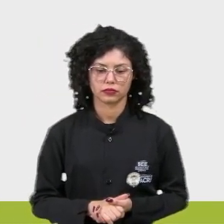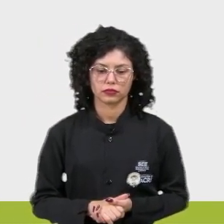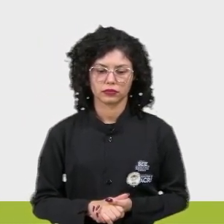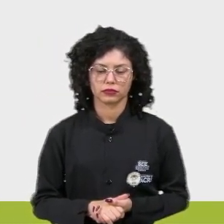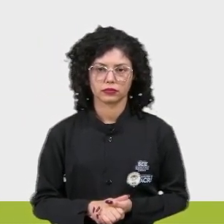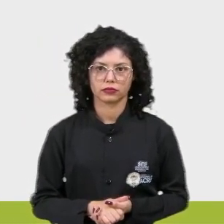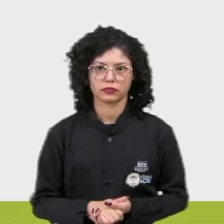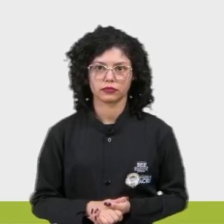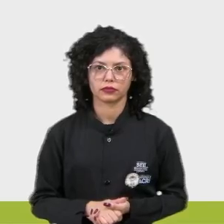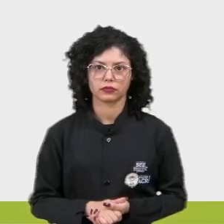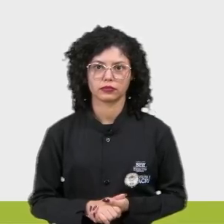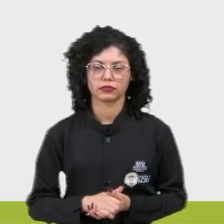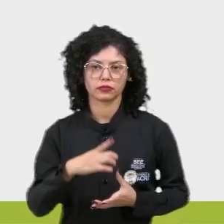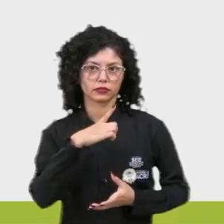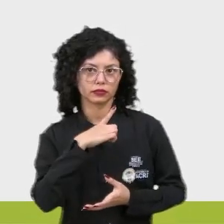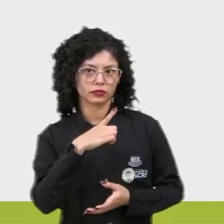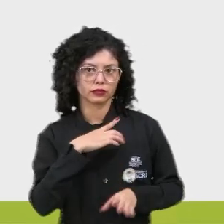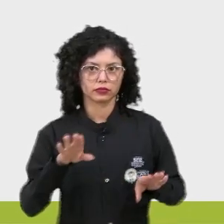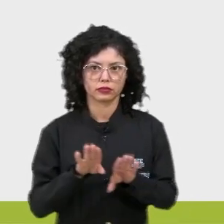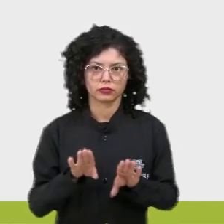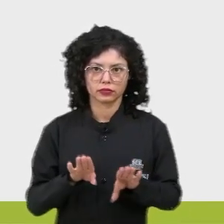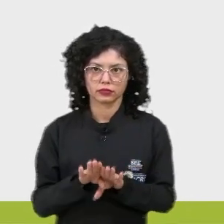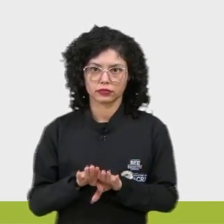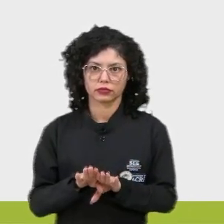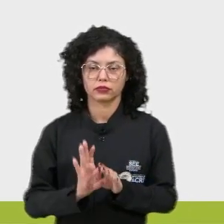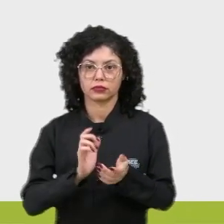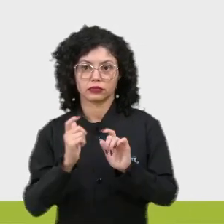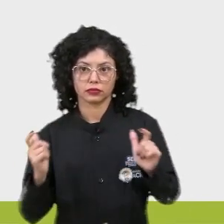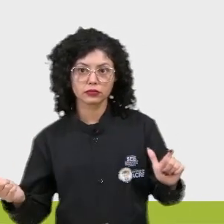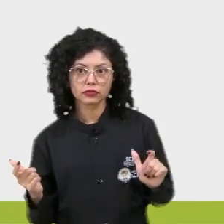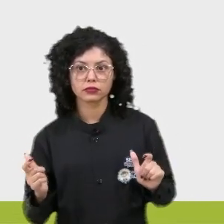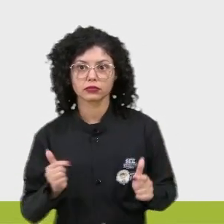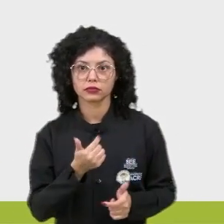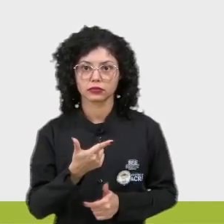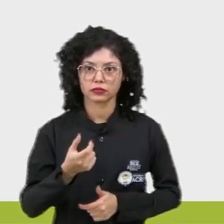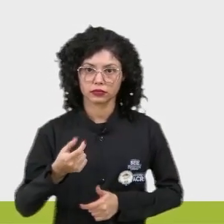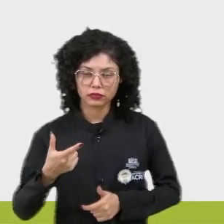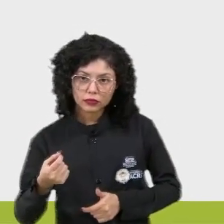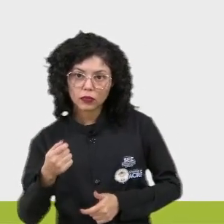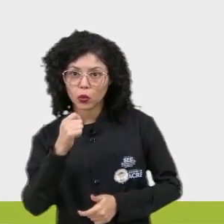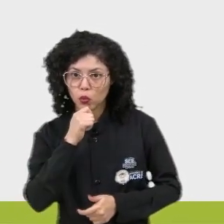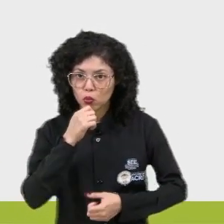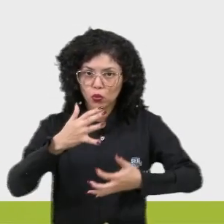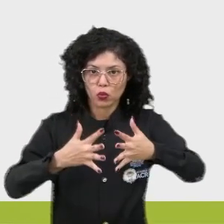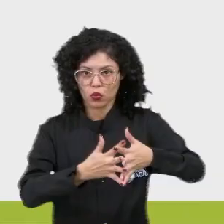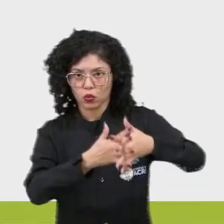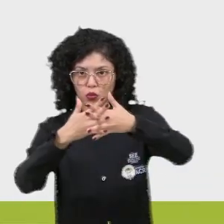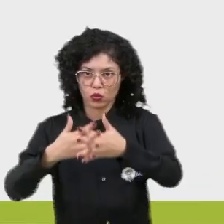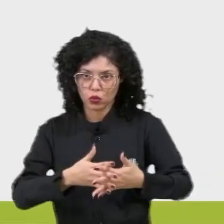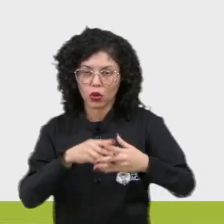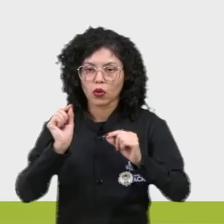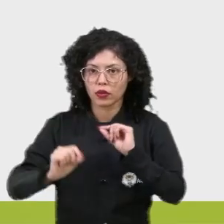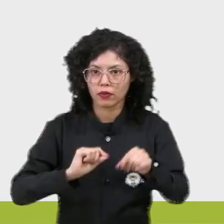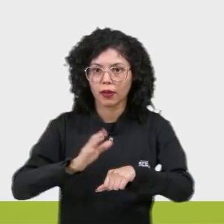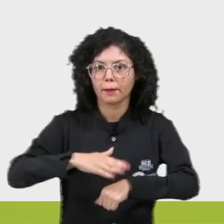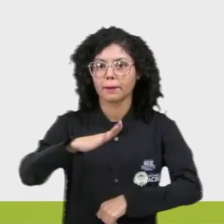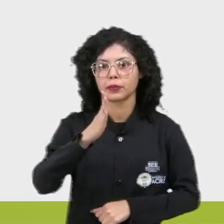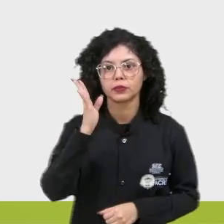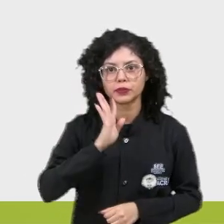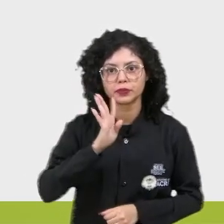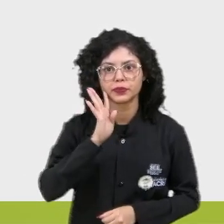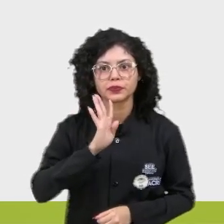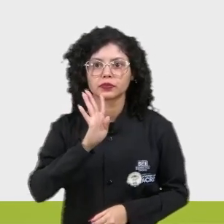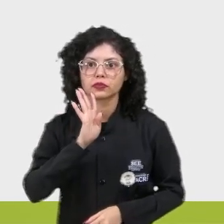trens ferroviários são capazes de transportar a carga de até 220 caminhões, o que faz esse modal mais interessante